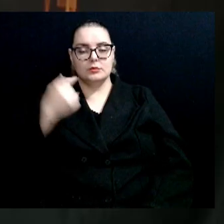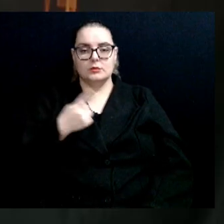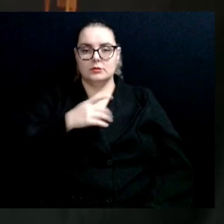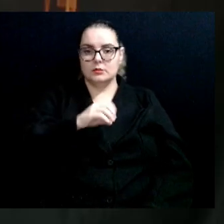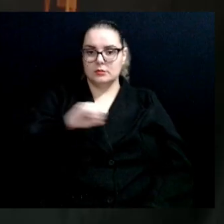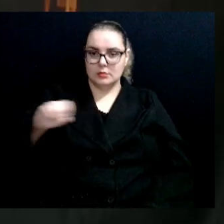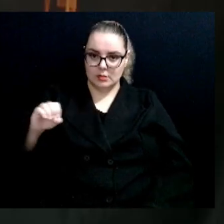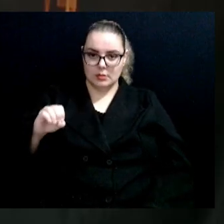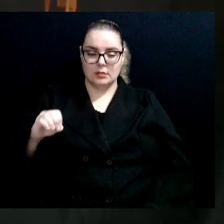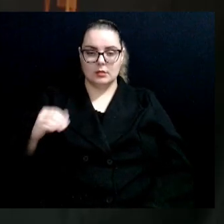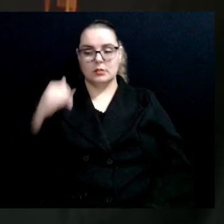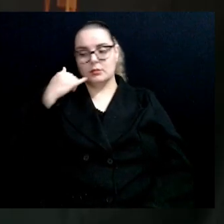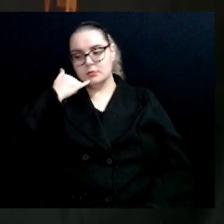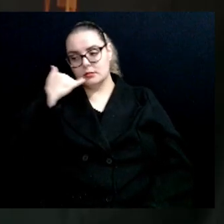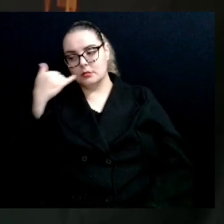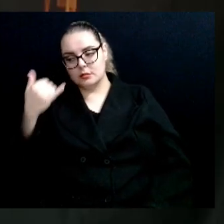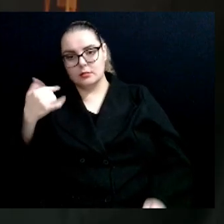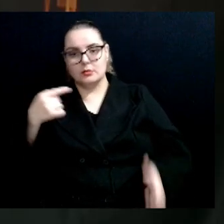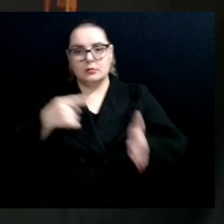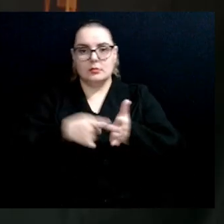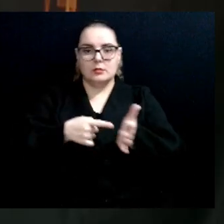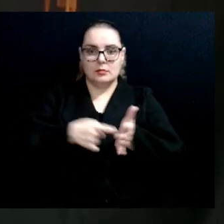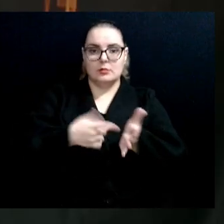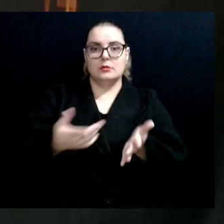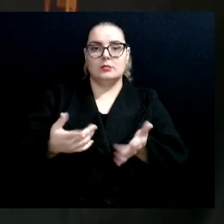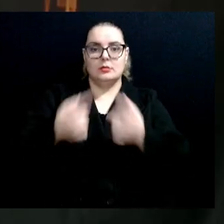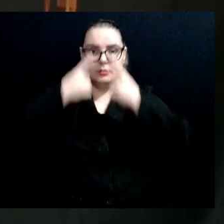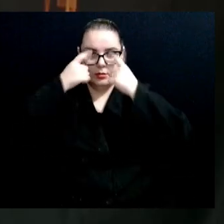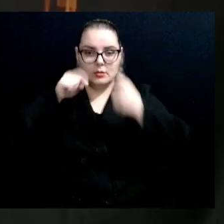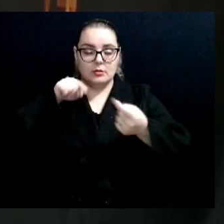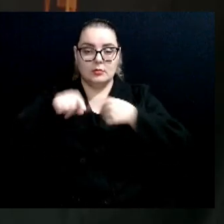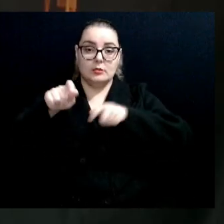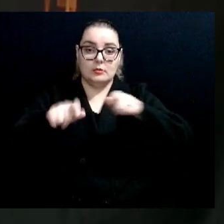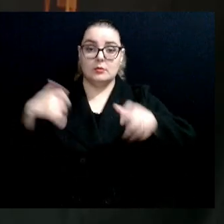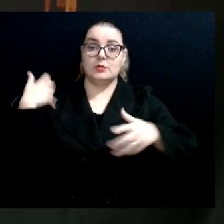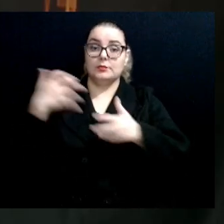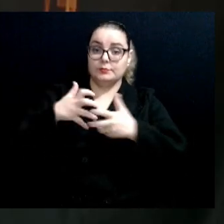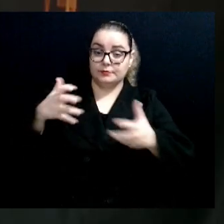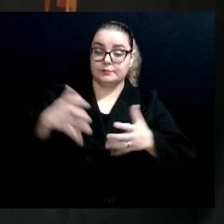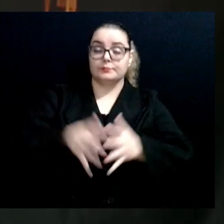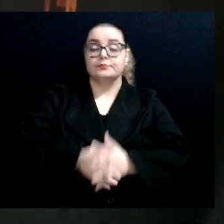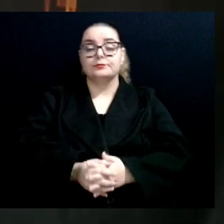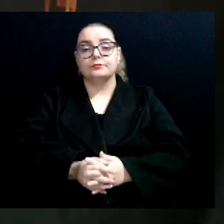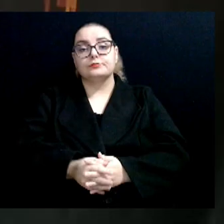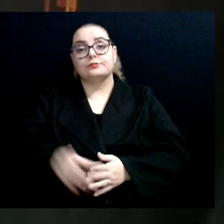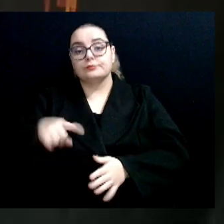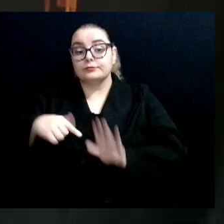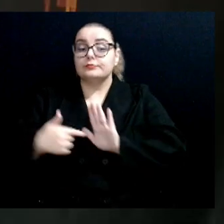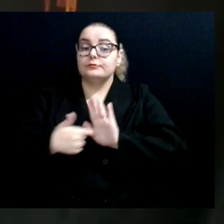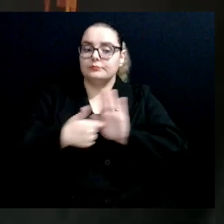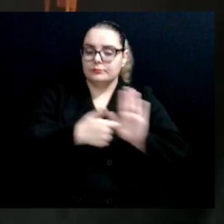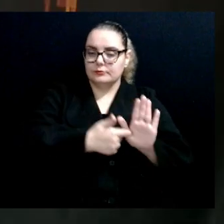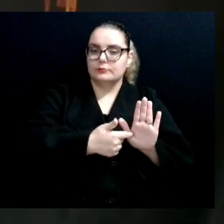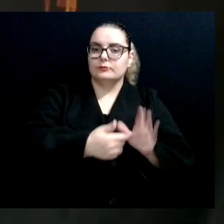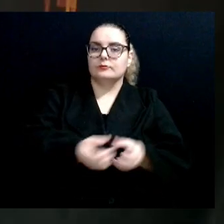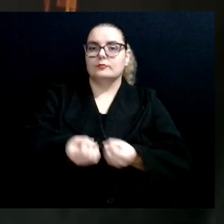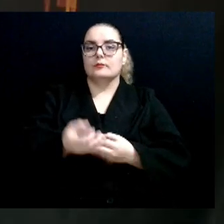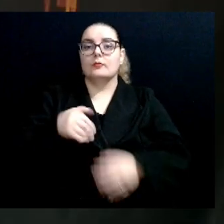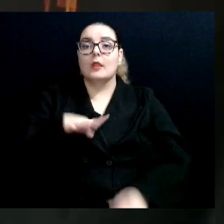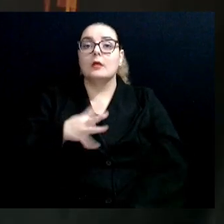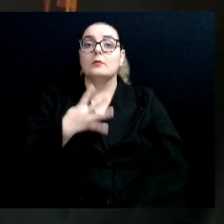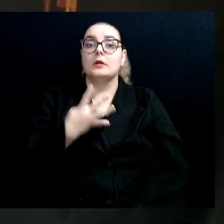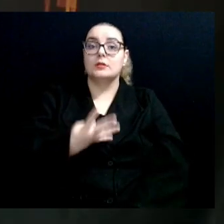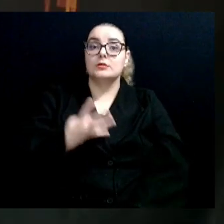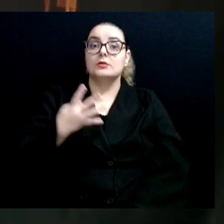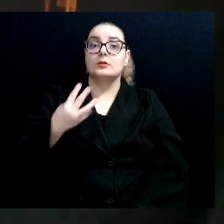para denunciar, o Disque Denúncia de violência contra a pessoa idosa, né? E eles mostraram aí esses dados: mais de 435